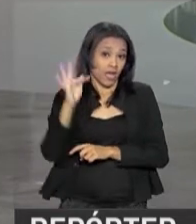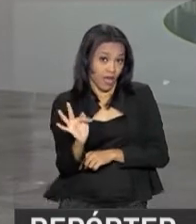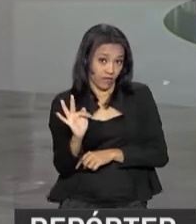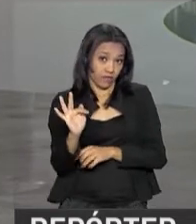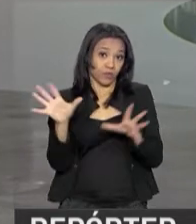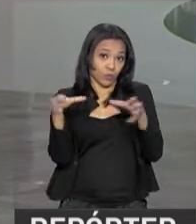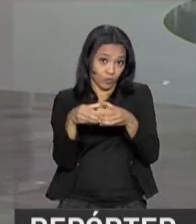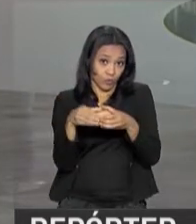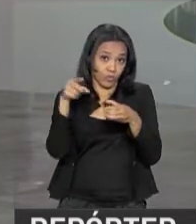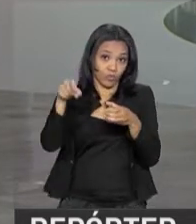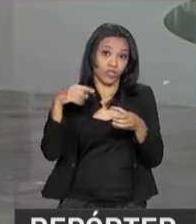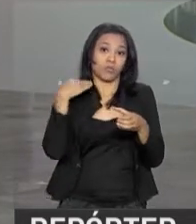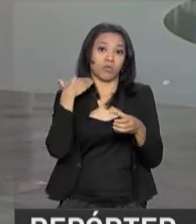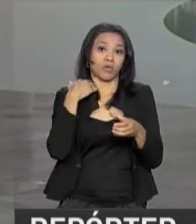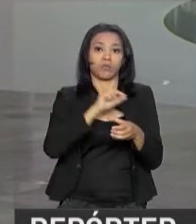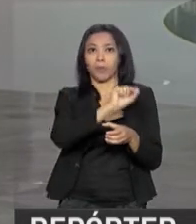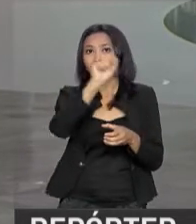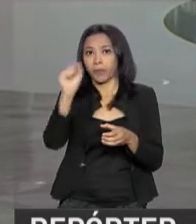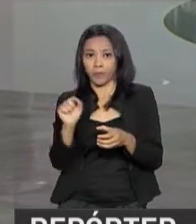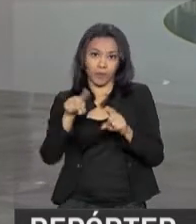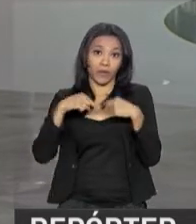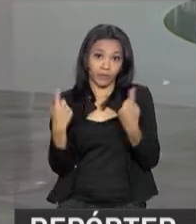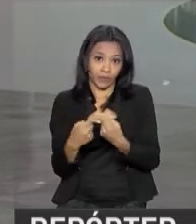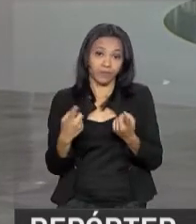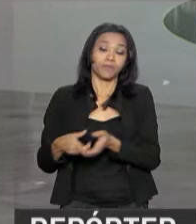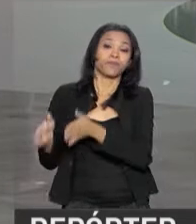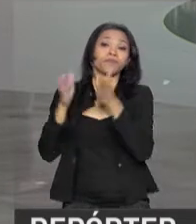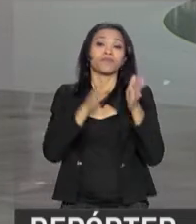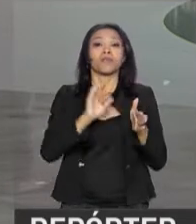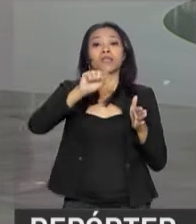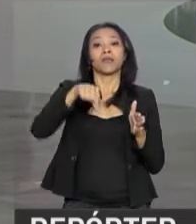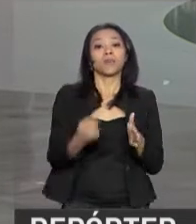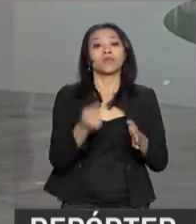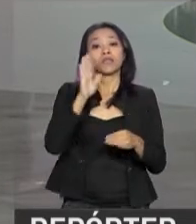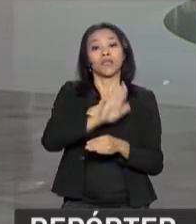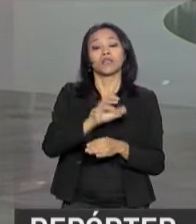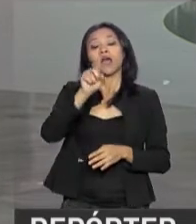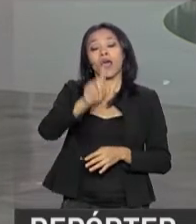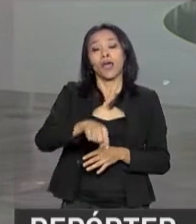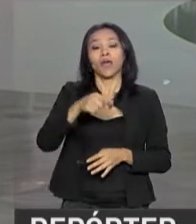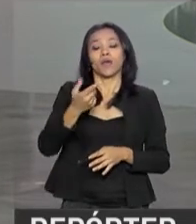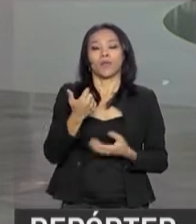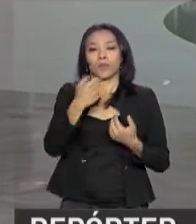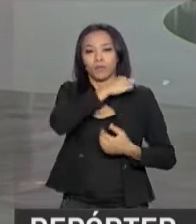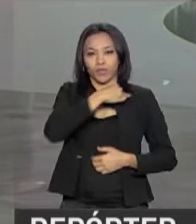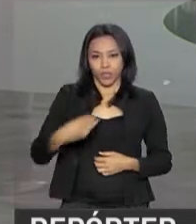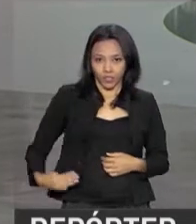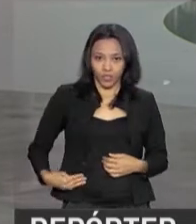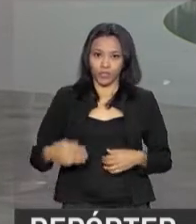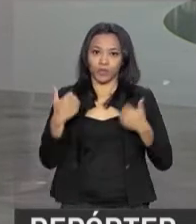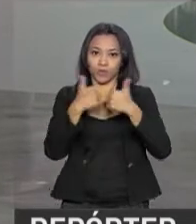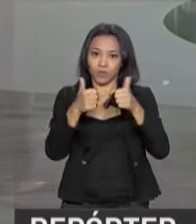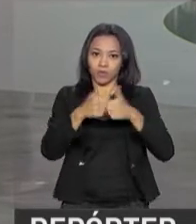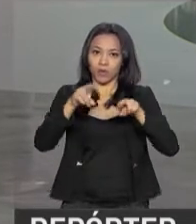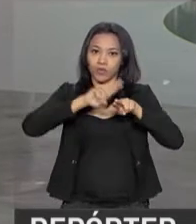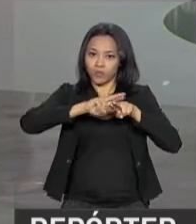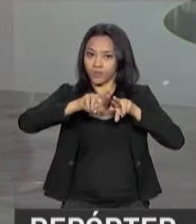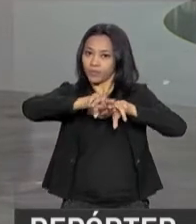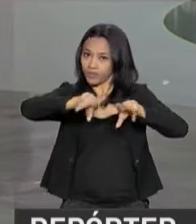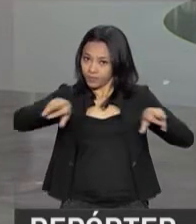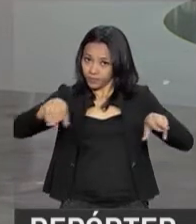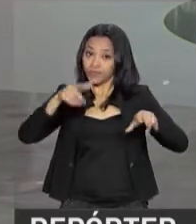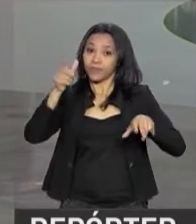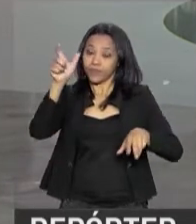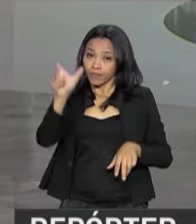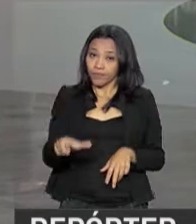tarde, às 3 horas, o encontro será com o ministro dos Transportes, Portos e Aviação Civil, Walter Casimiro